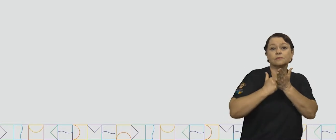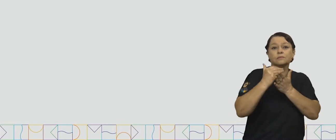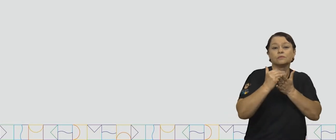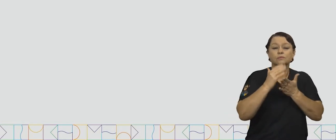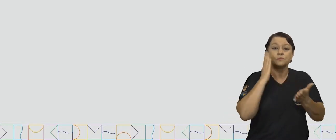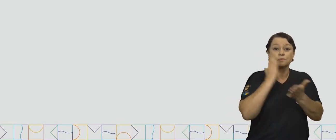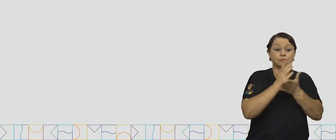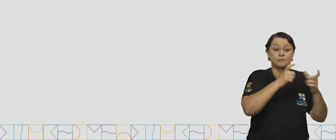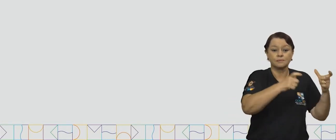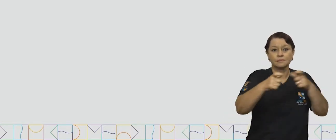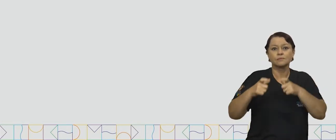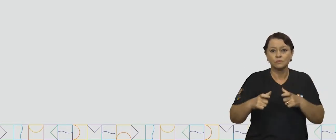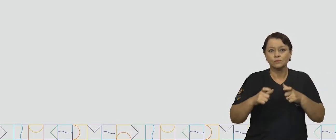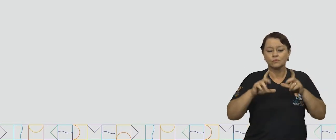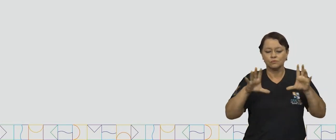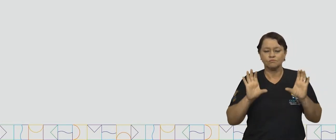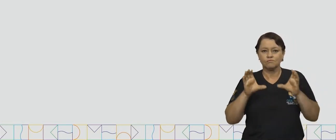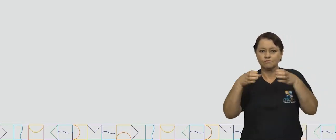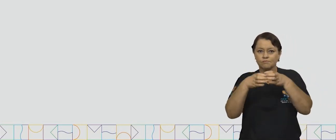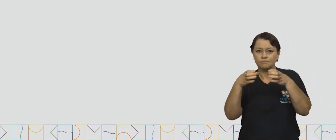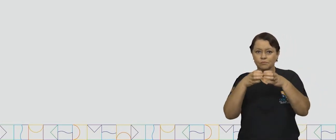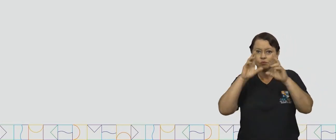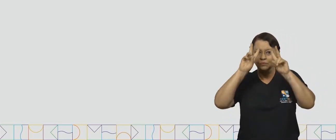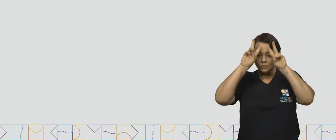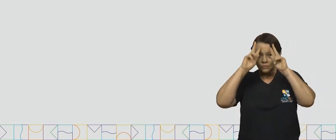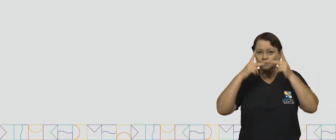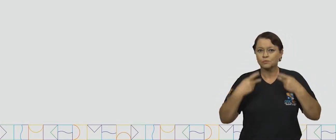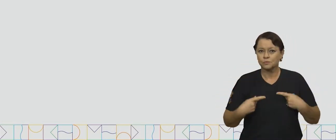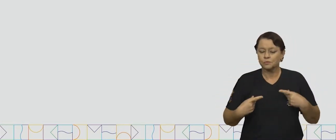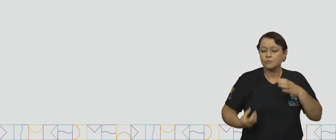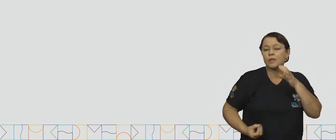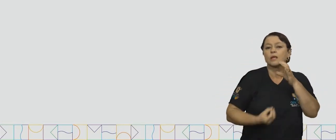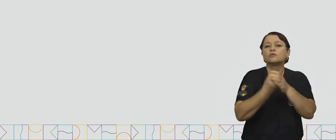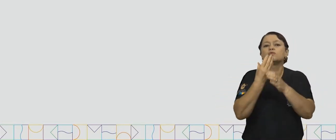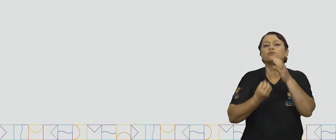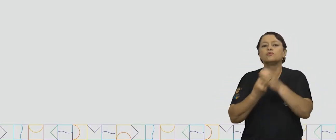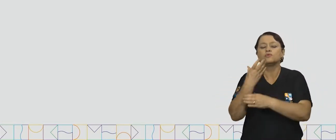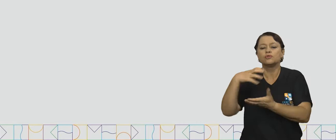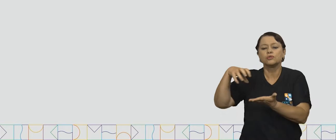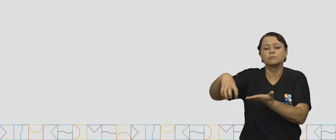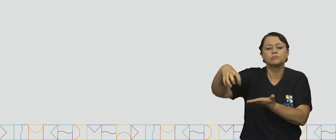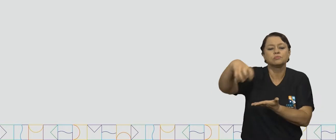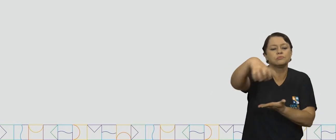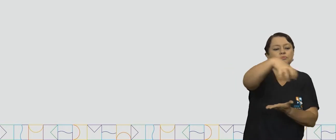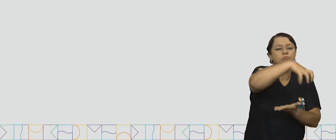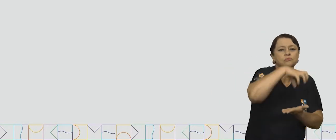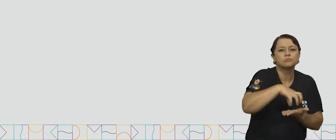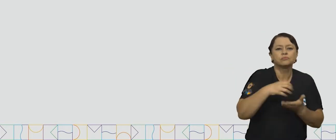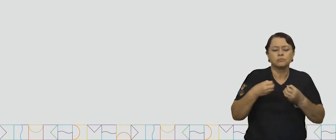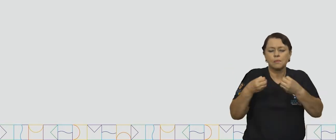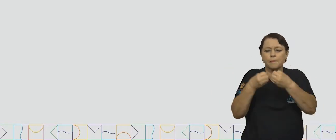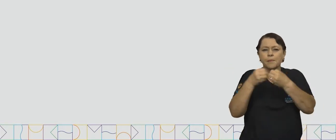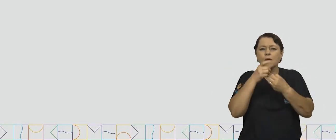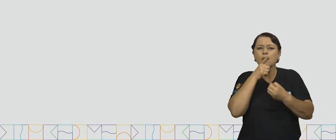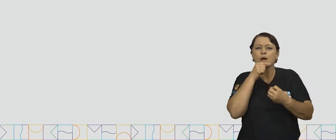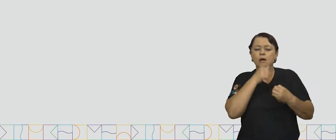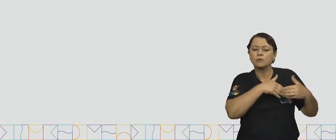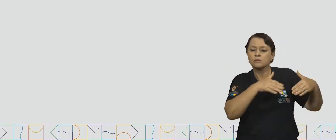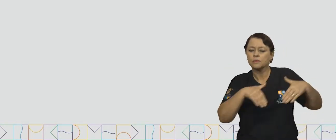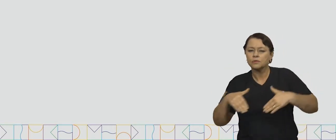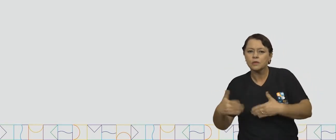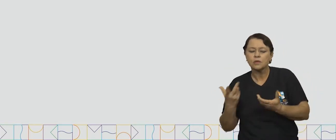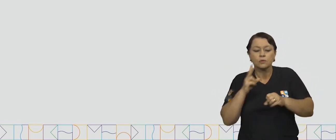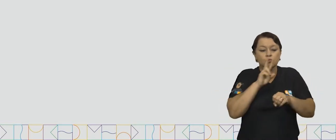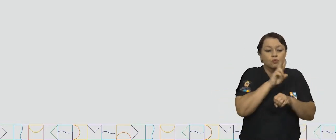grupos humanos, com a criação das primeiras aldeias próximas de rios, a domesticação de animais, isso